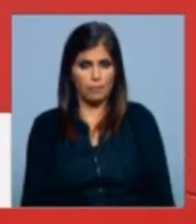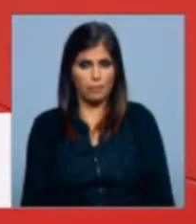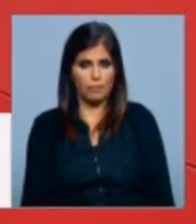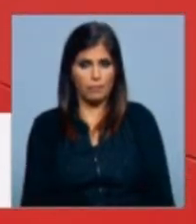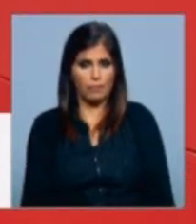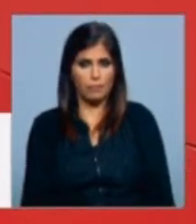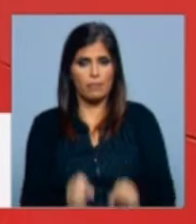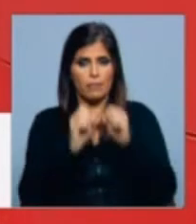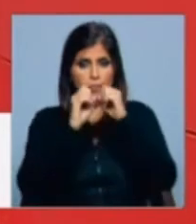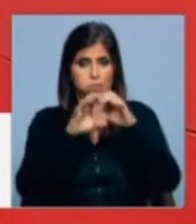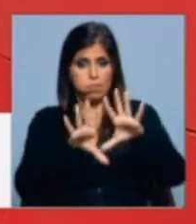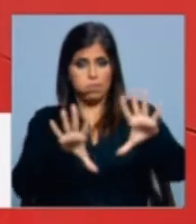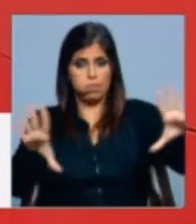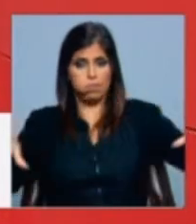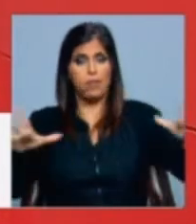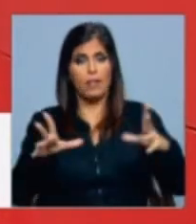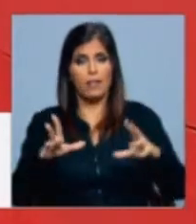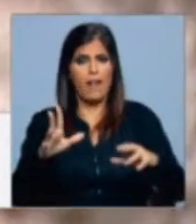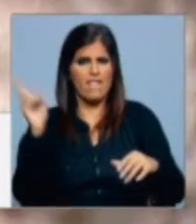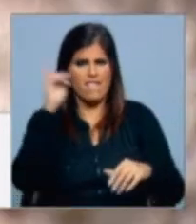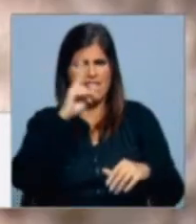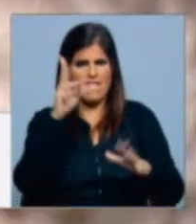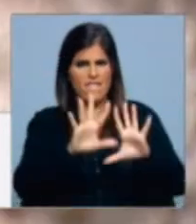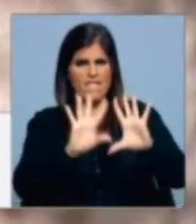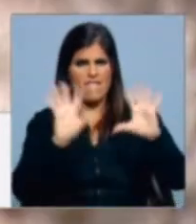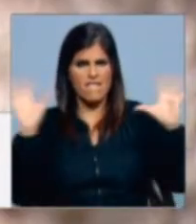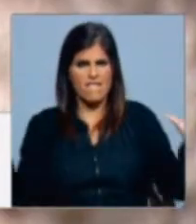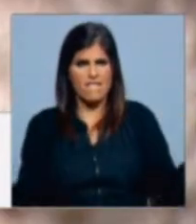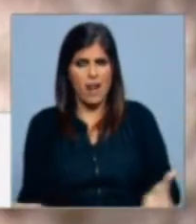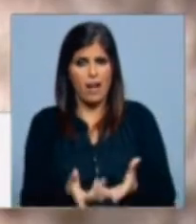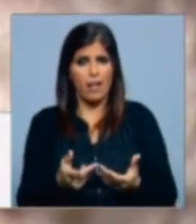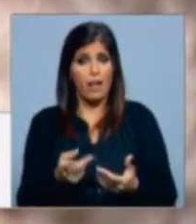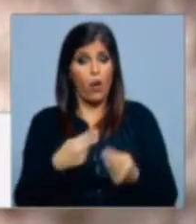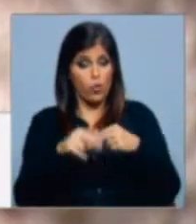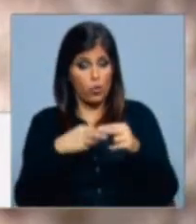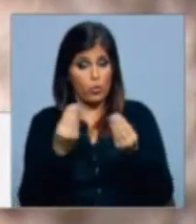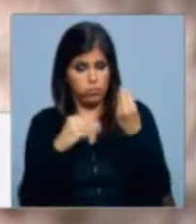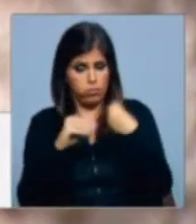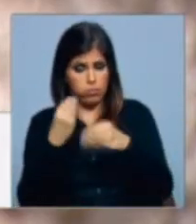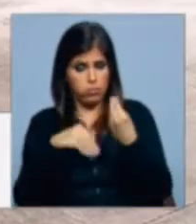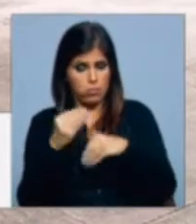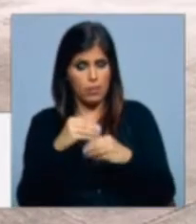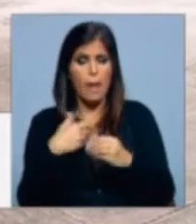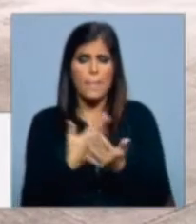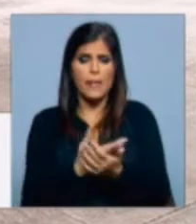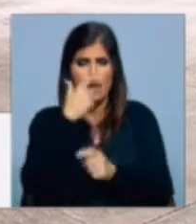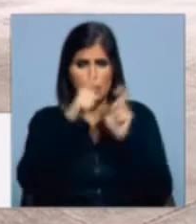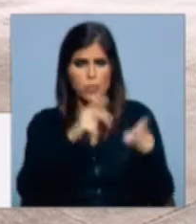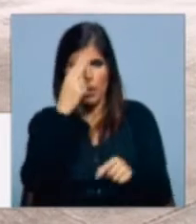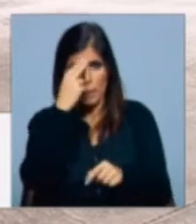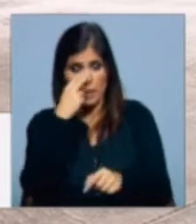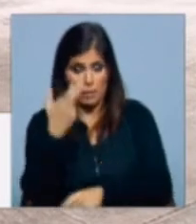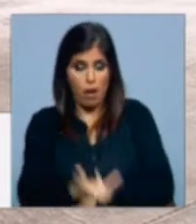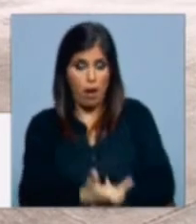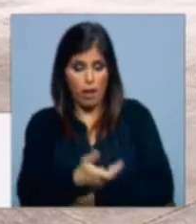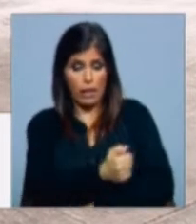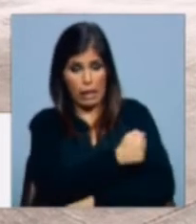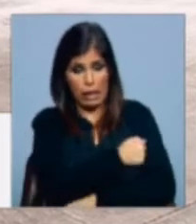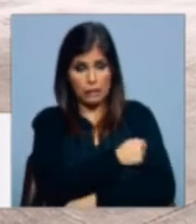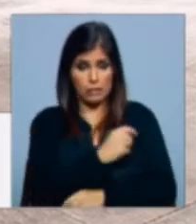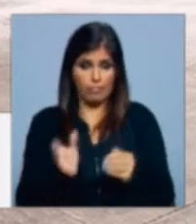é um amplificador gigante e foi construído para levar à população de Guimarães, que está em casa a cumprir confinamento,